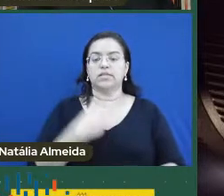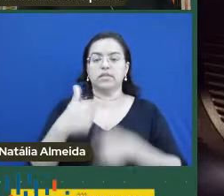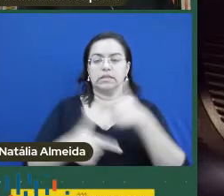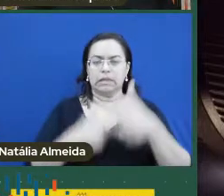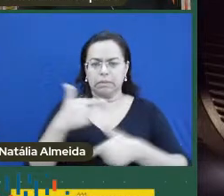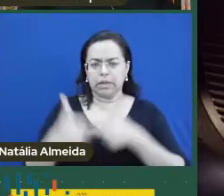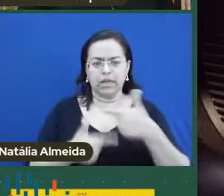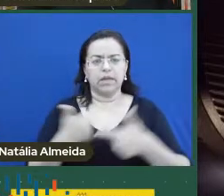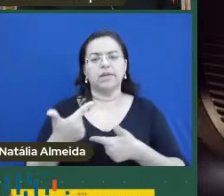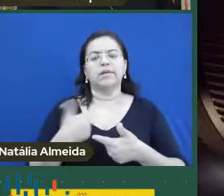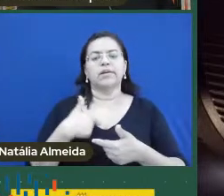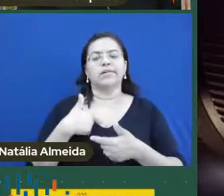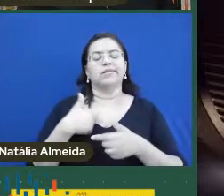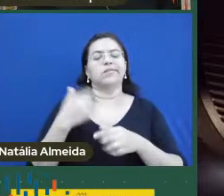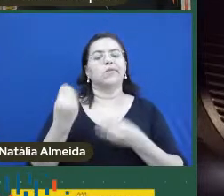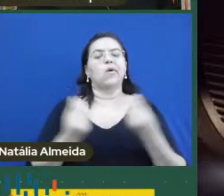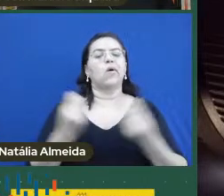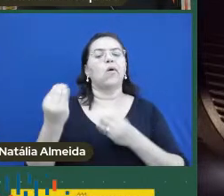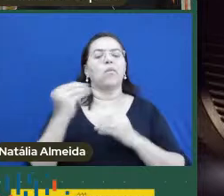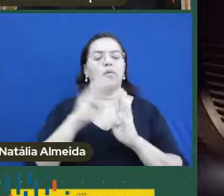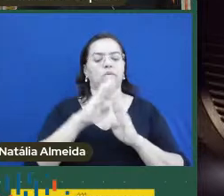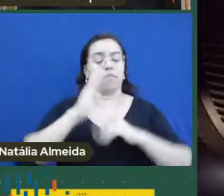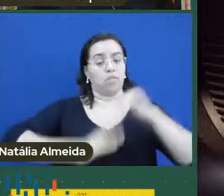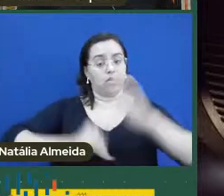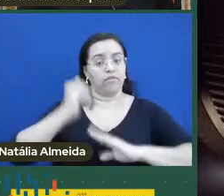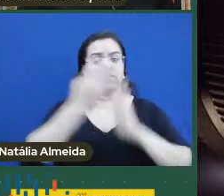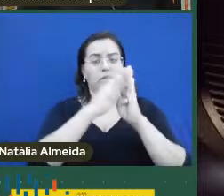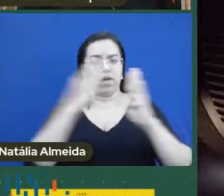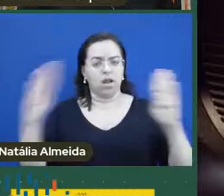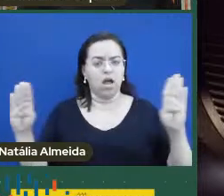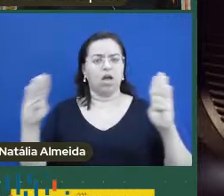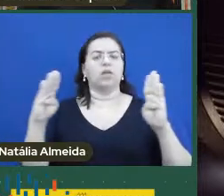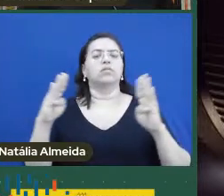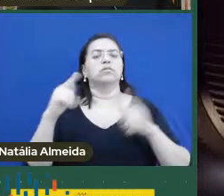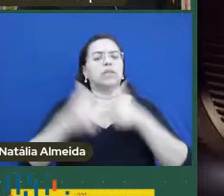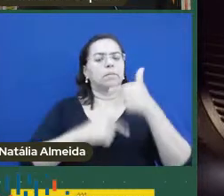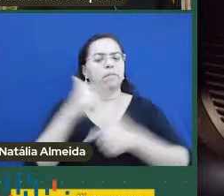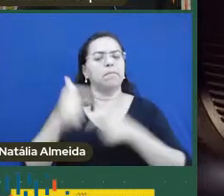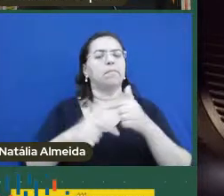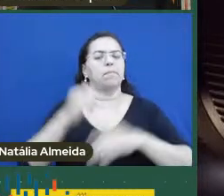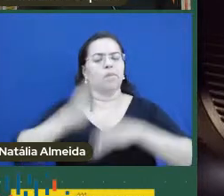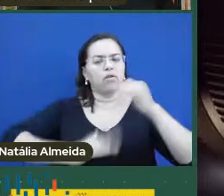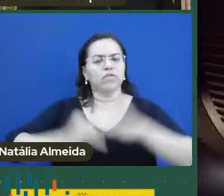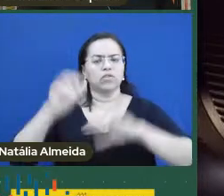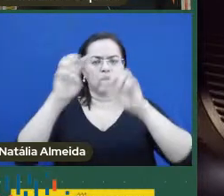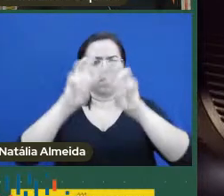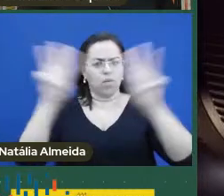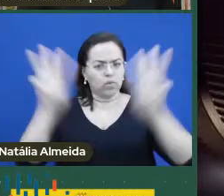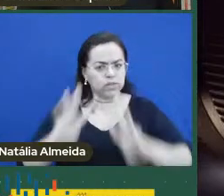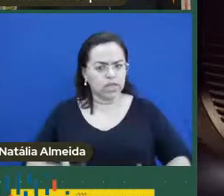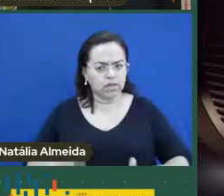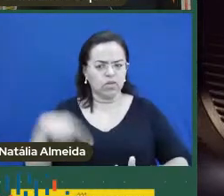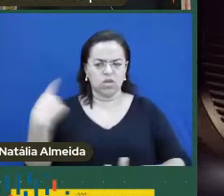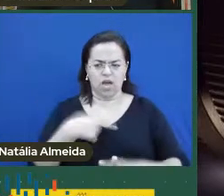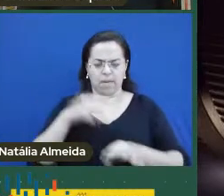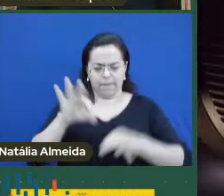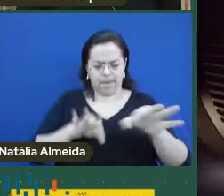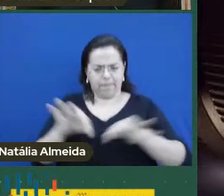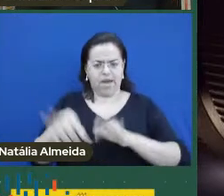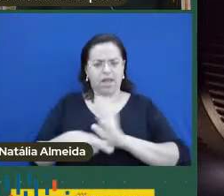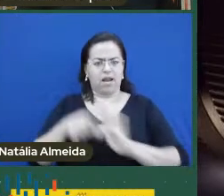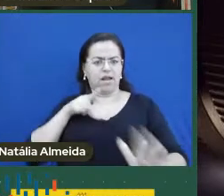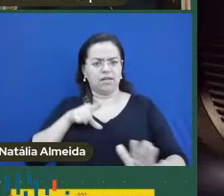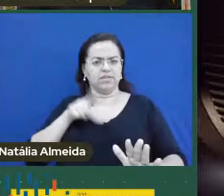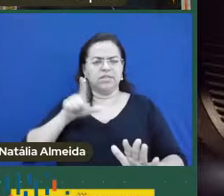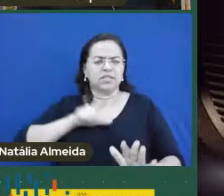bibliotecários, historiadores, museólogos, cientistas sociais, nós estamos preparados para compreender